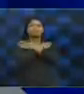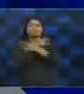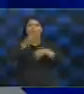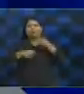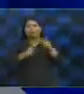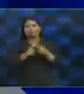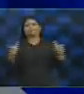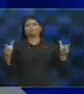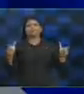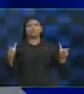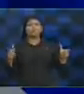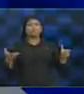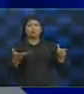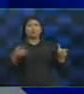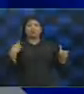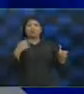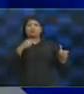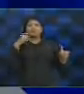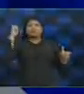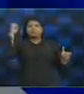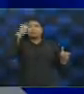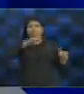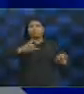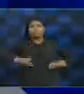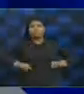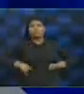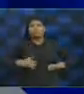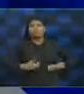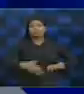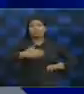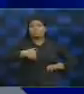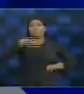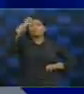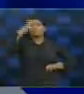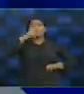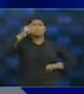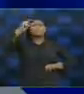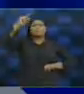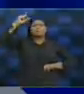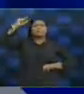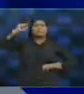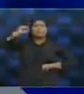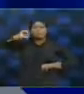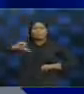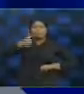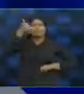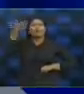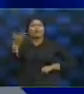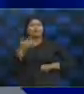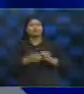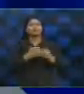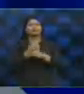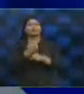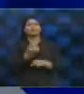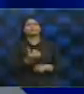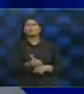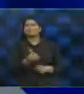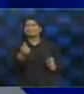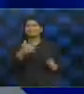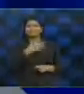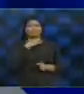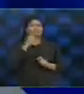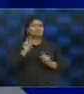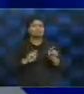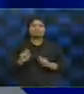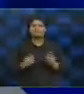enfrentamos a crise mais grave da história econômica deste país, mais grave que a crise de 1901, muito mais, e nós